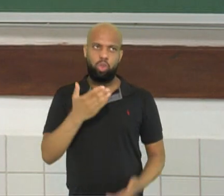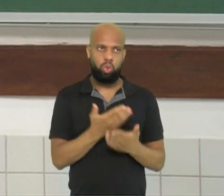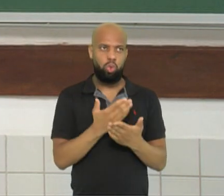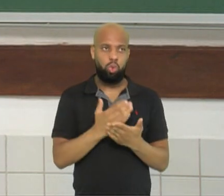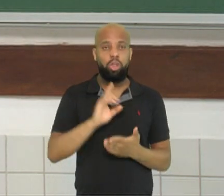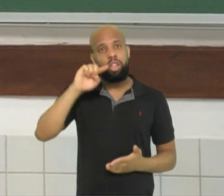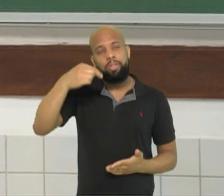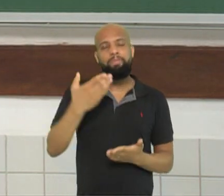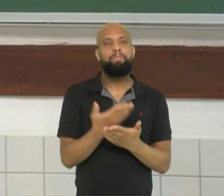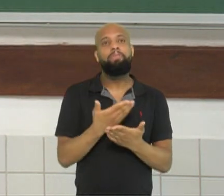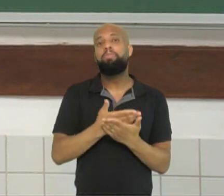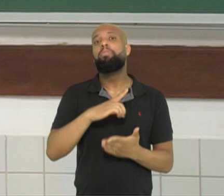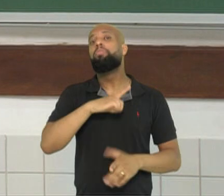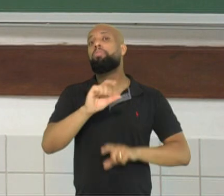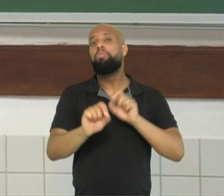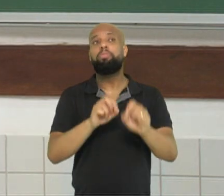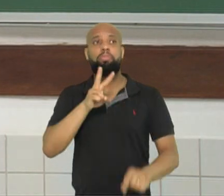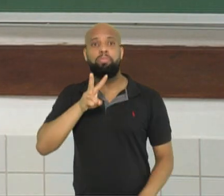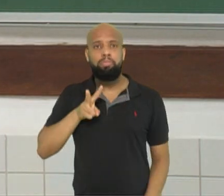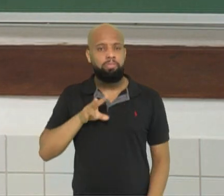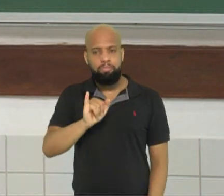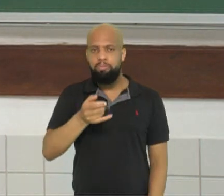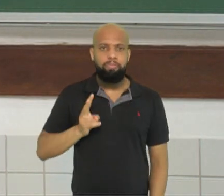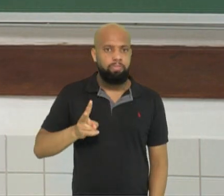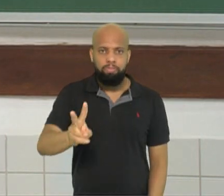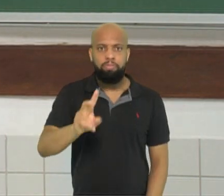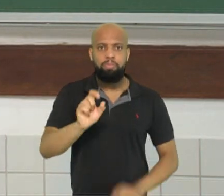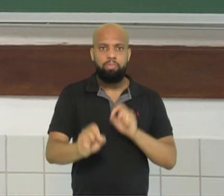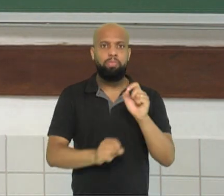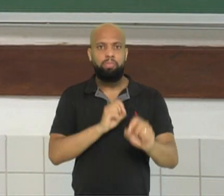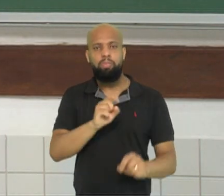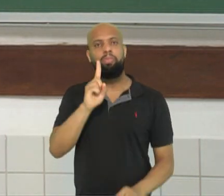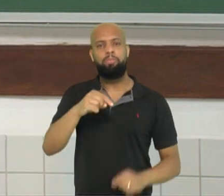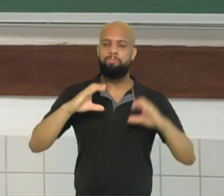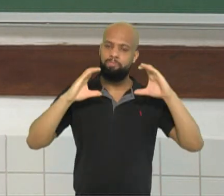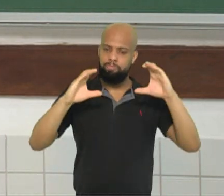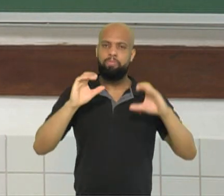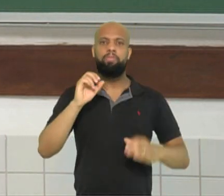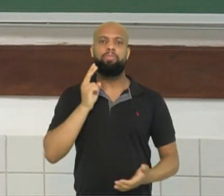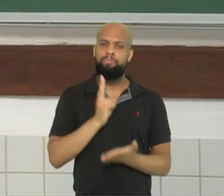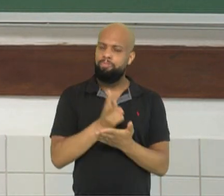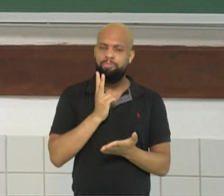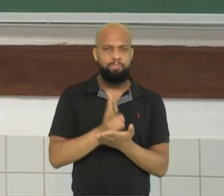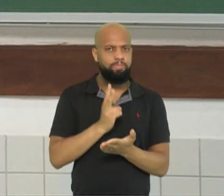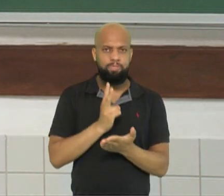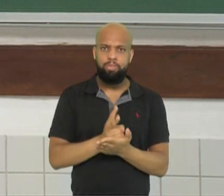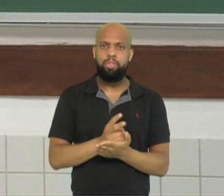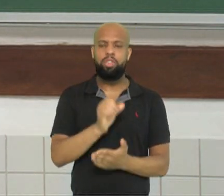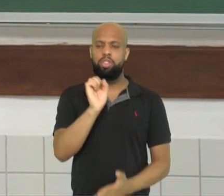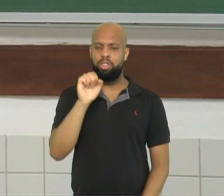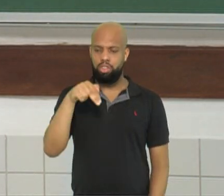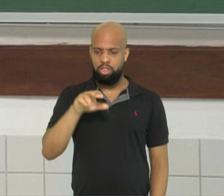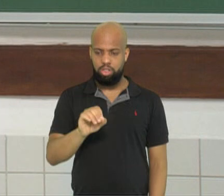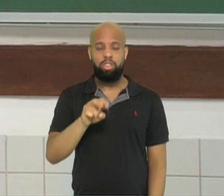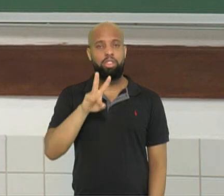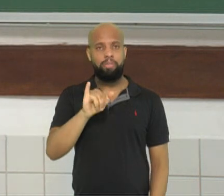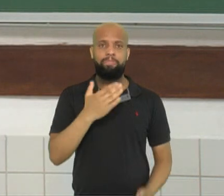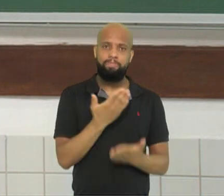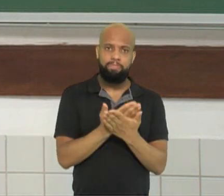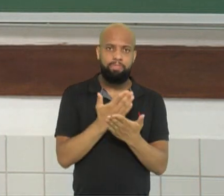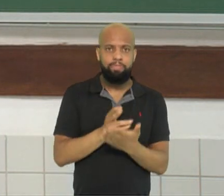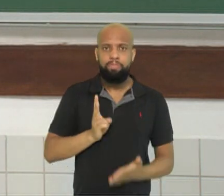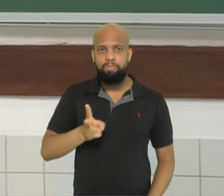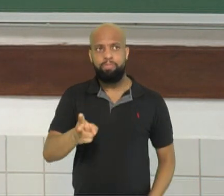Na próxima aula, a gente vamos continuar parte 2 da função seno. Então, na próxima aula, a gente vai estudar a função